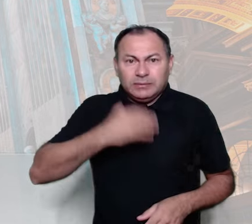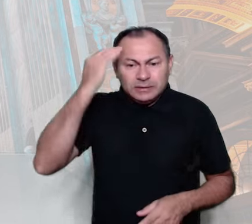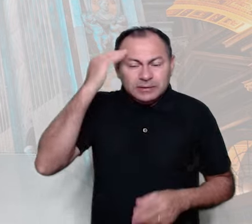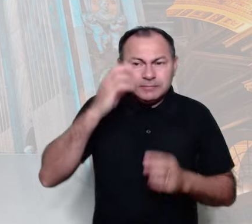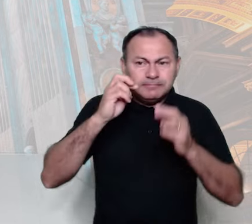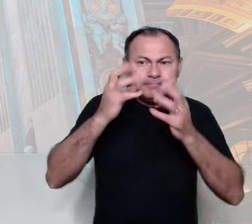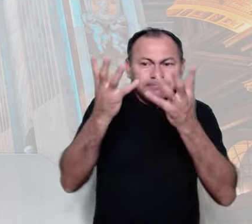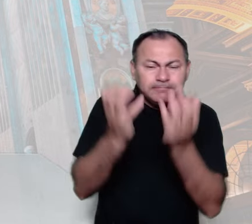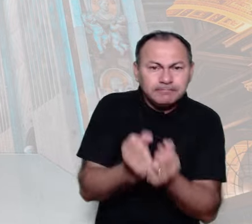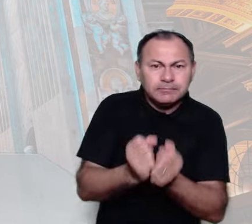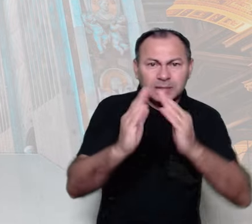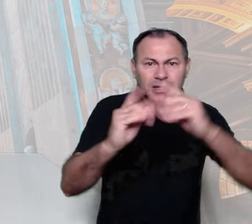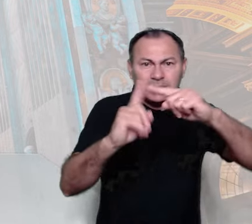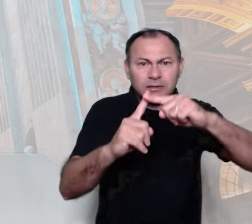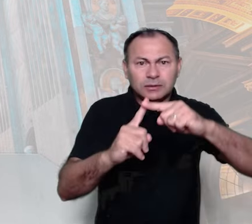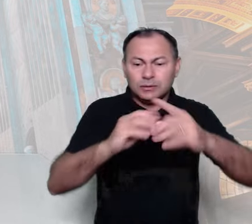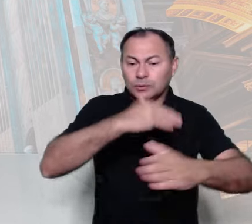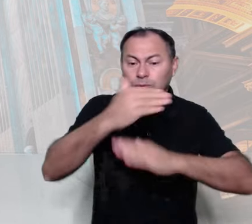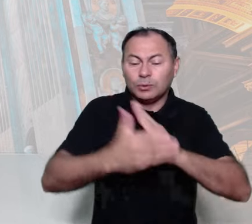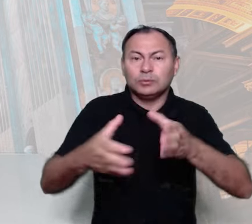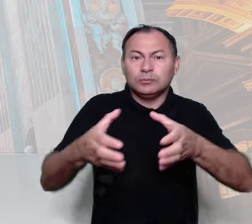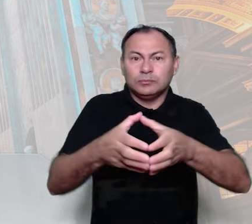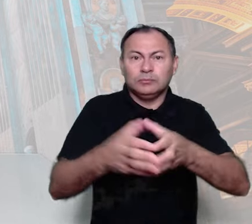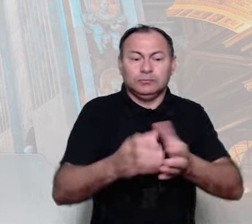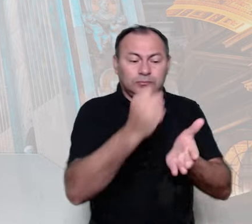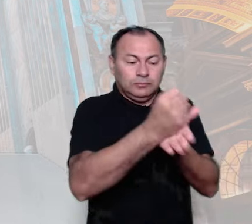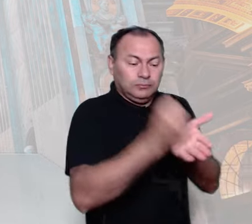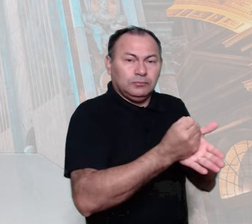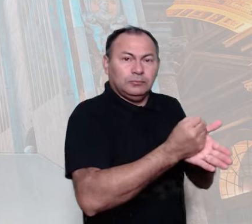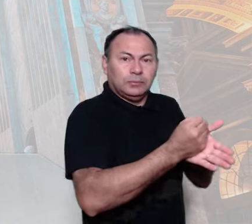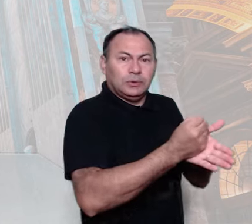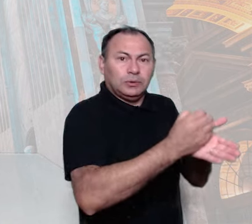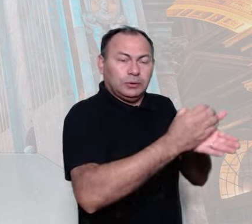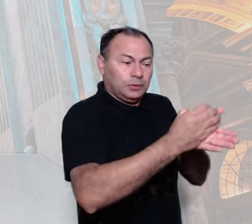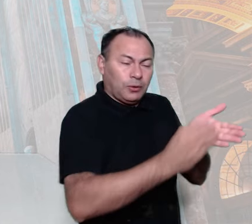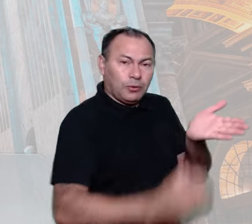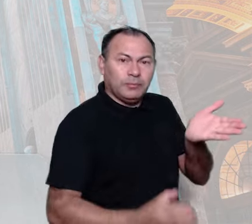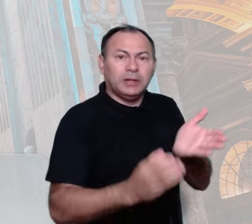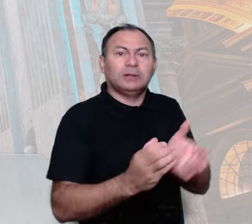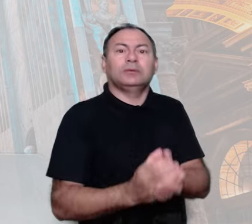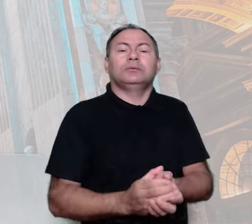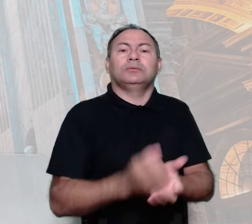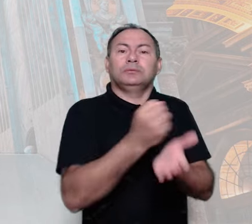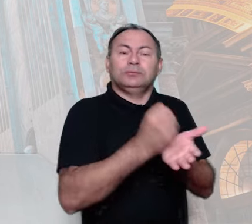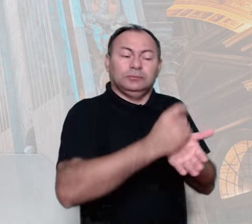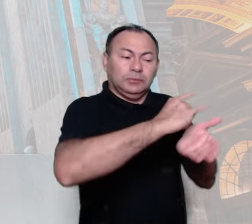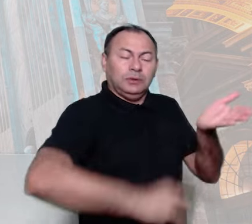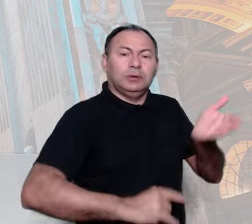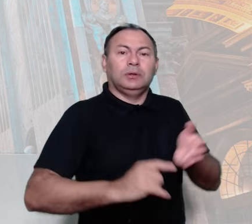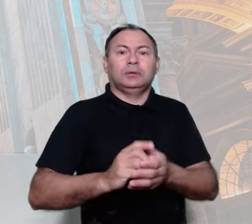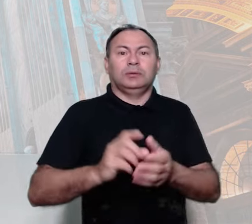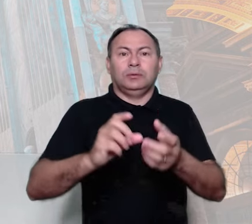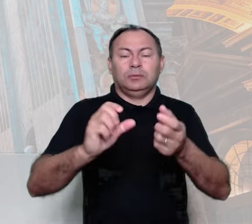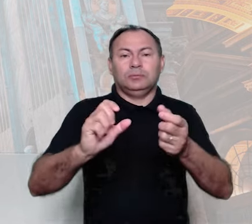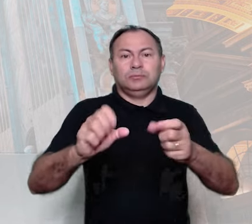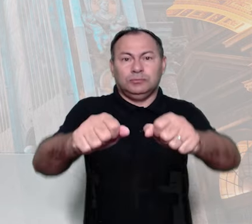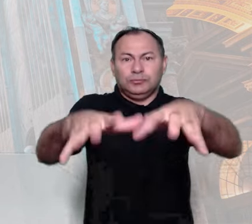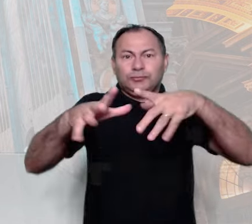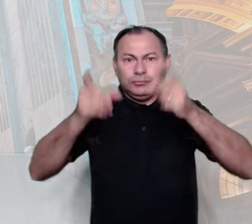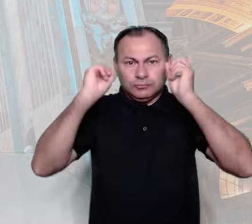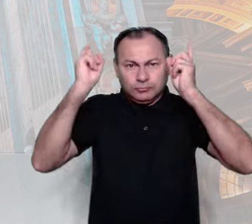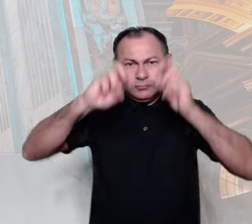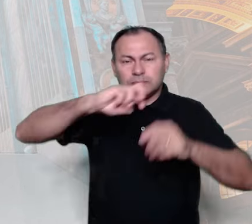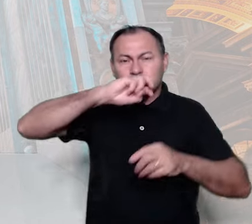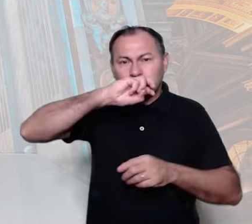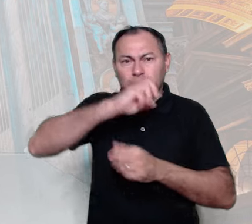o modo de tratar a Igreja que mais aparece no conjunto todo dos documentos do Conselho Vaticano II. Vejamos,